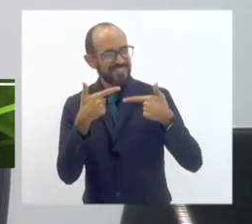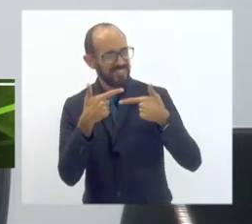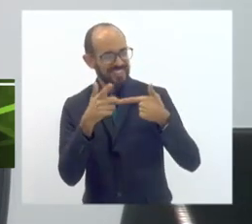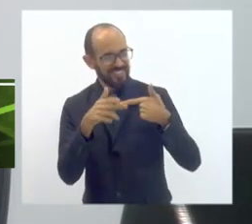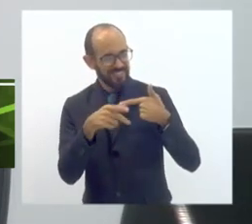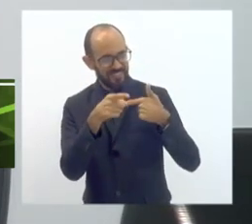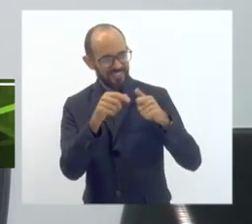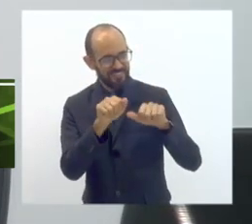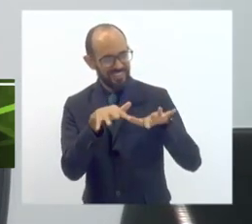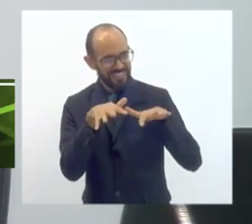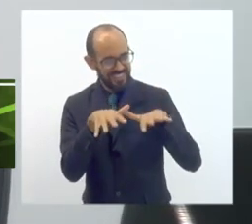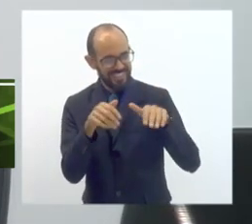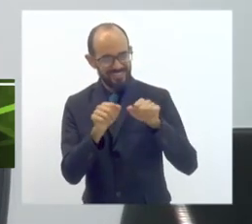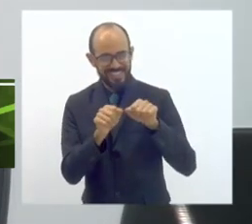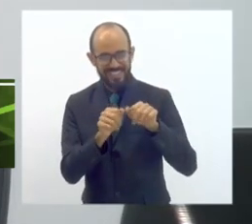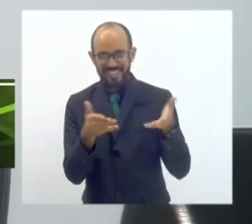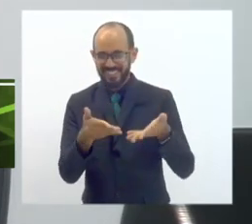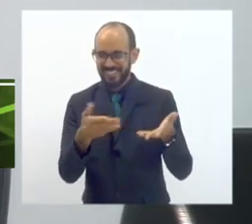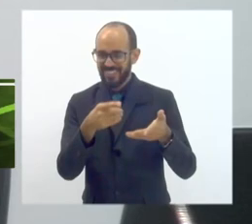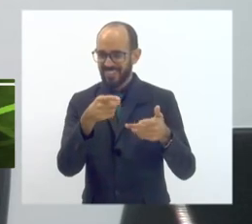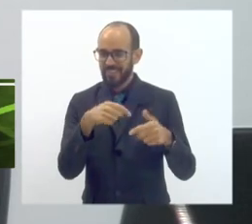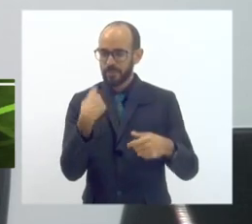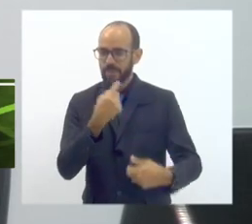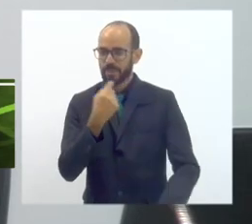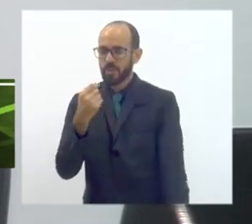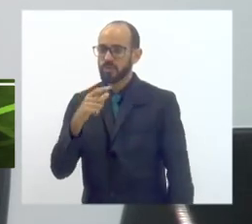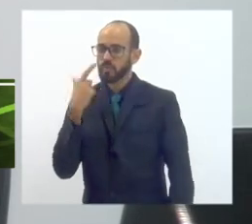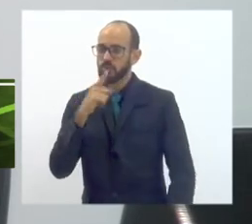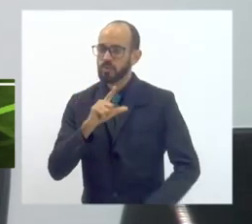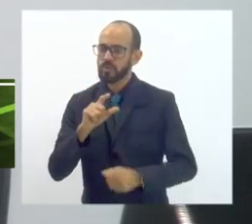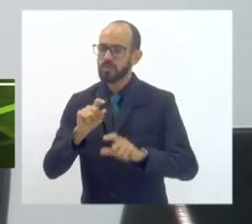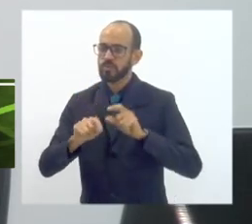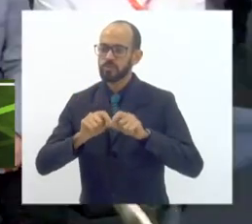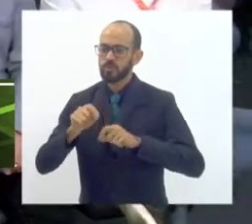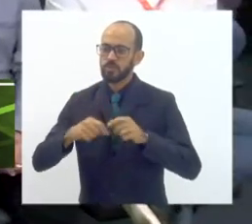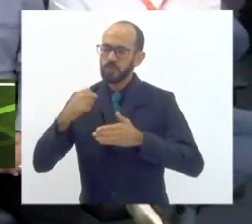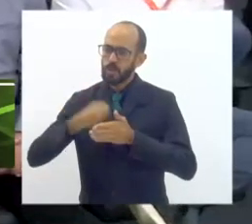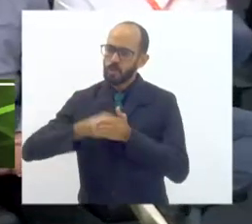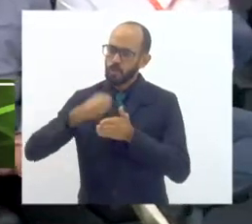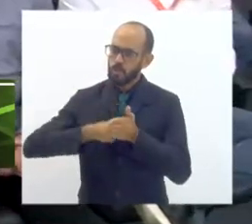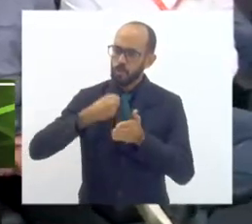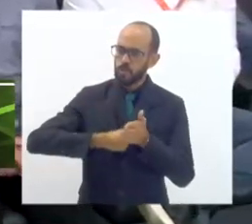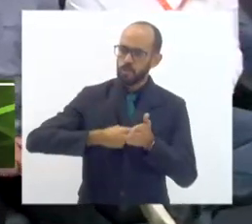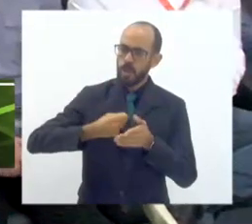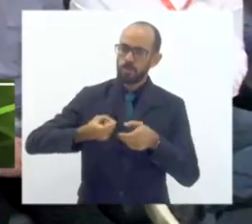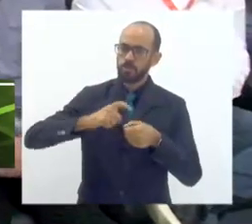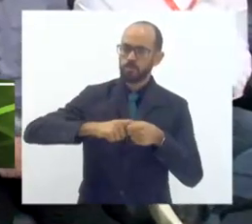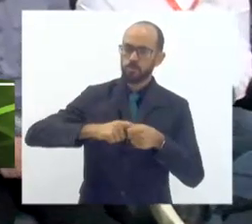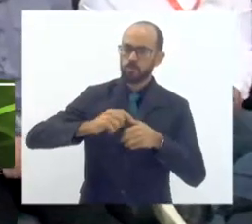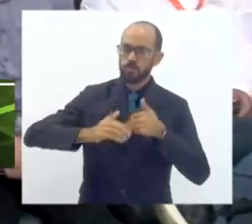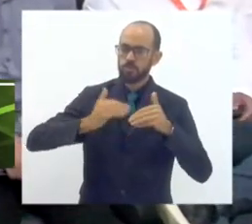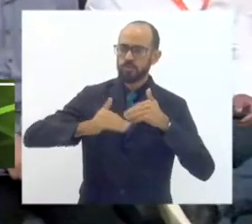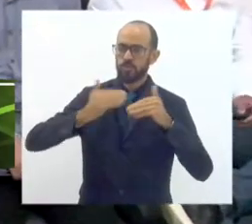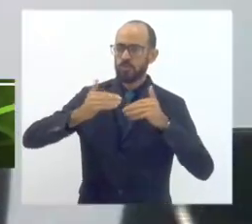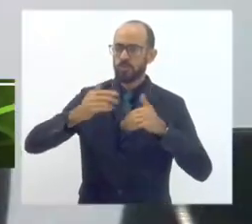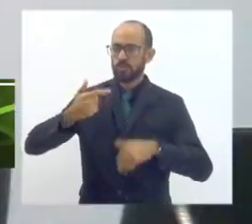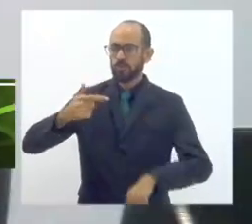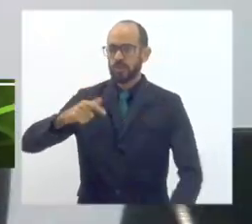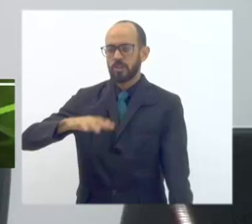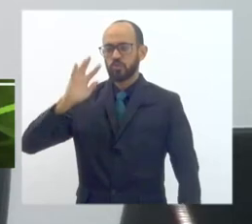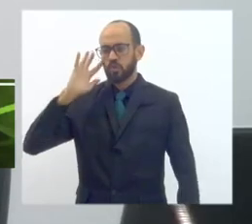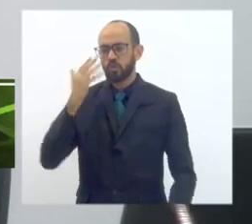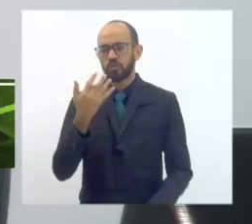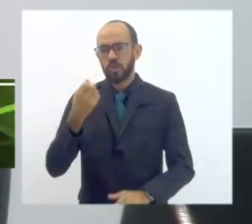agora para a gente levar em frente os consórcios. Não tem solução se não for com os